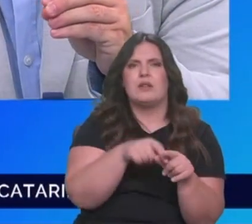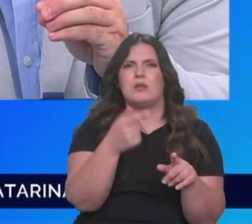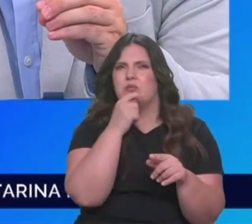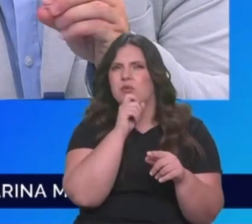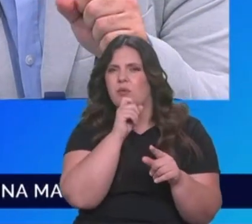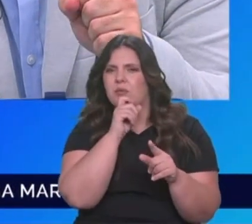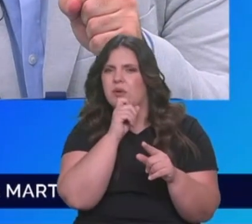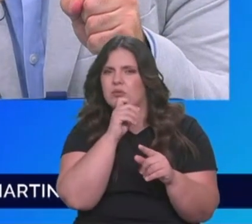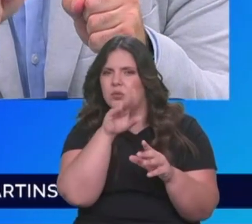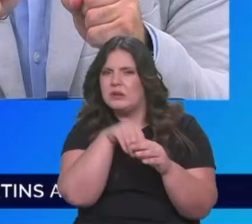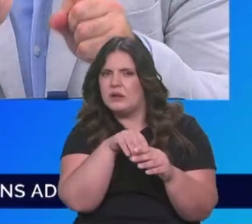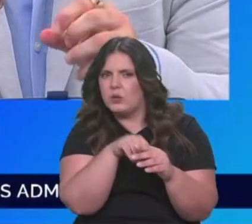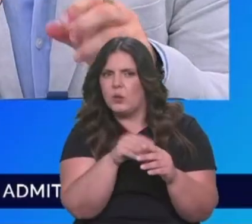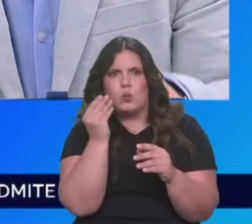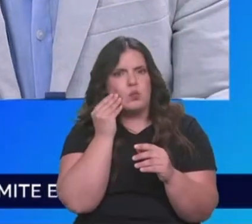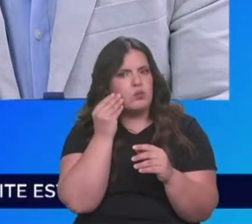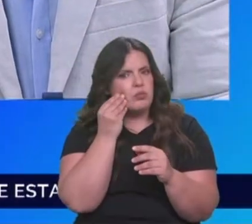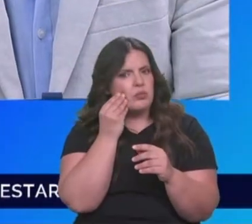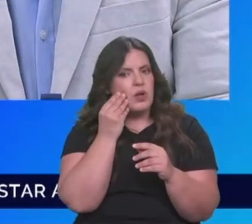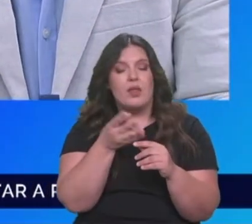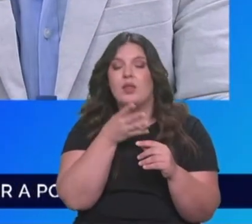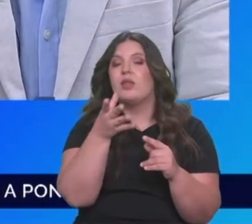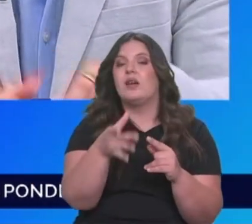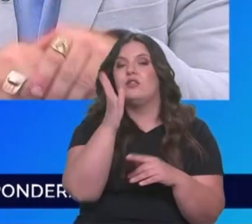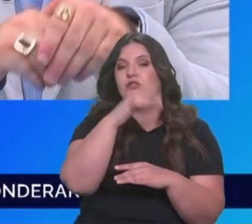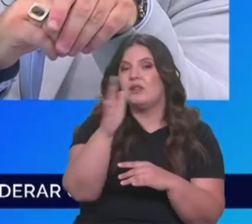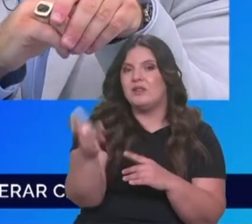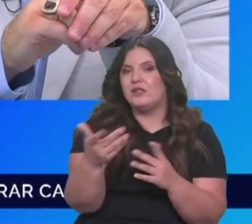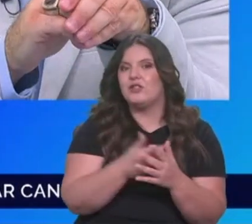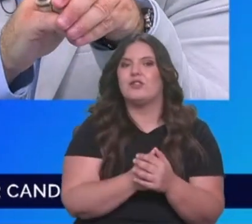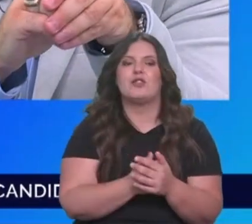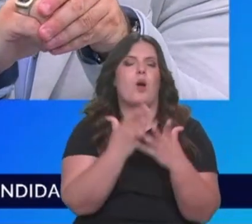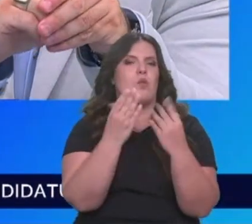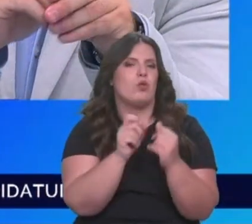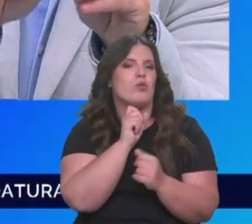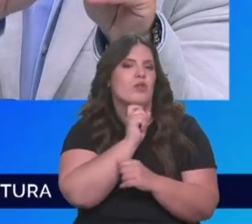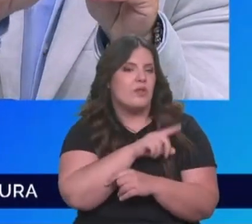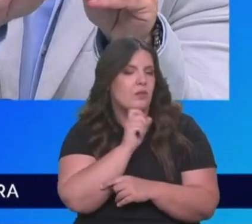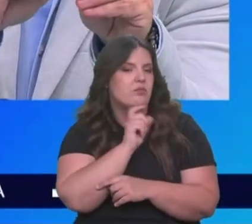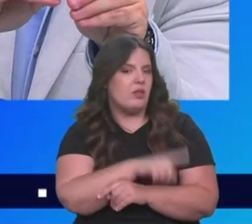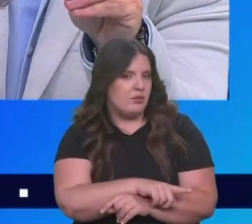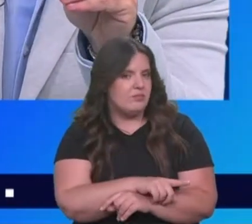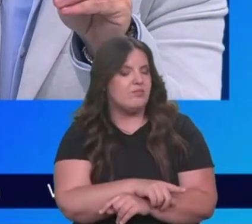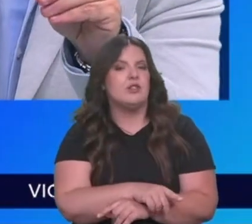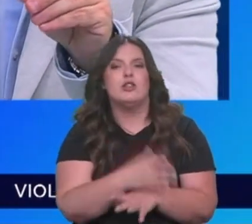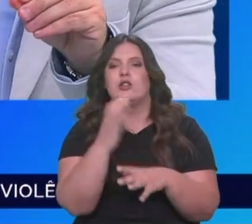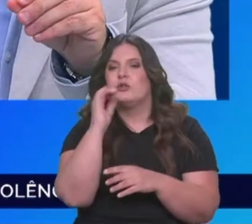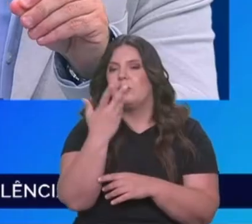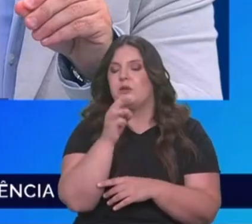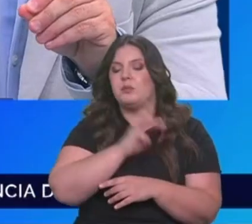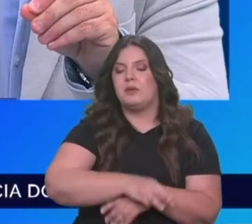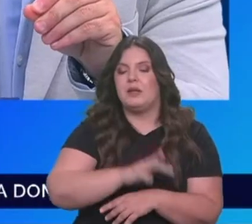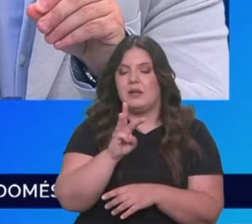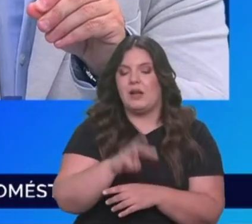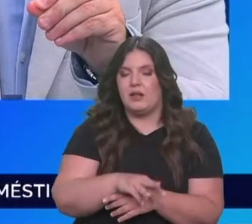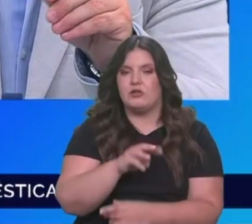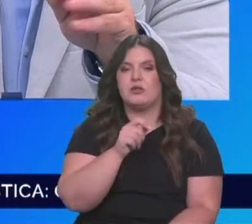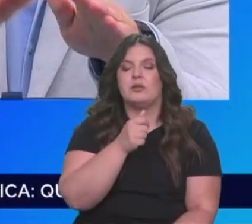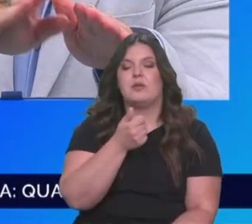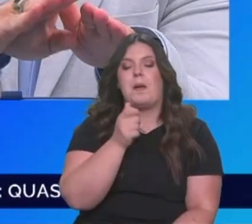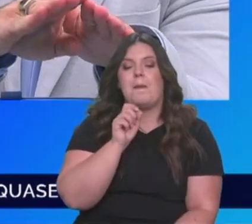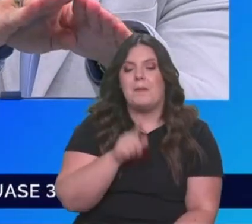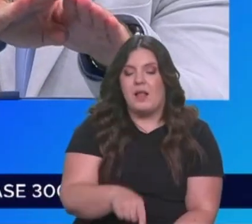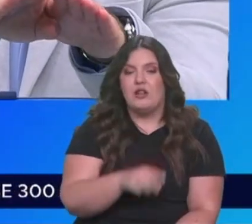estimativa do que seria o interior de Ceres, dizem estes cientistas que, muito provavelmente, nos primeiros milhares de milhões de anos de